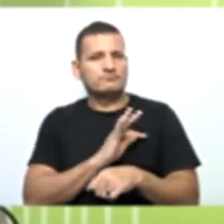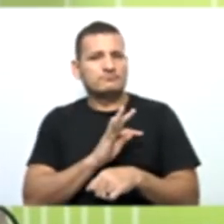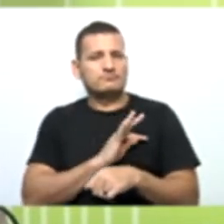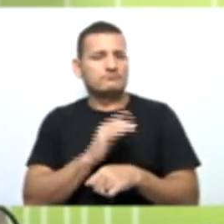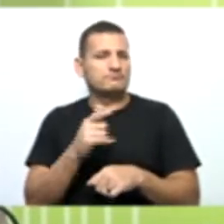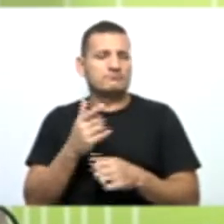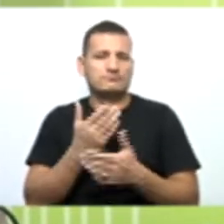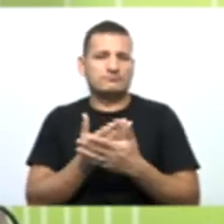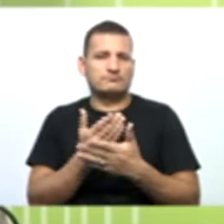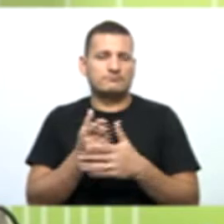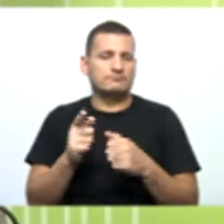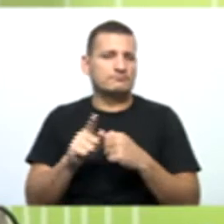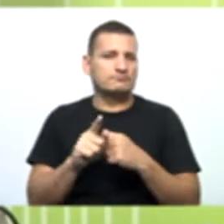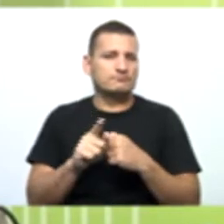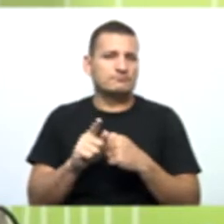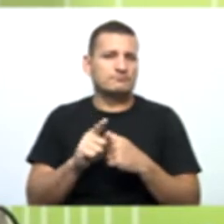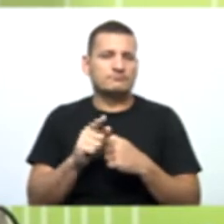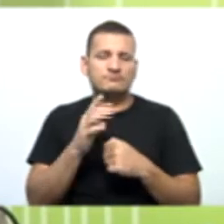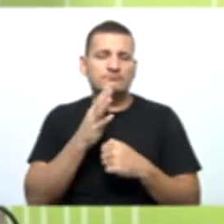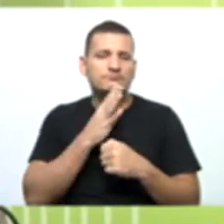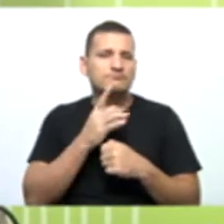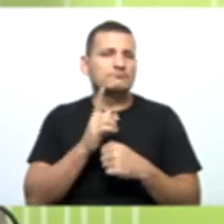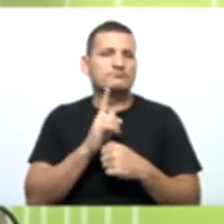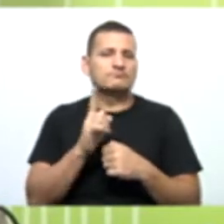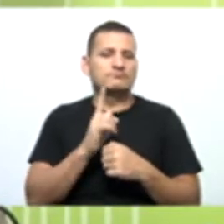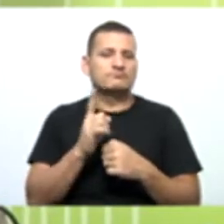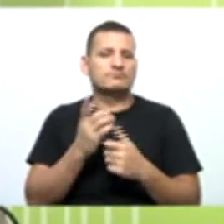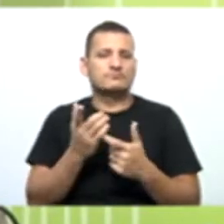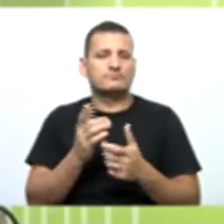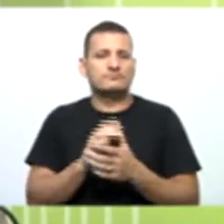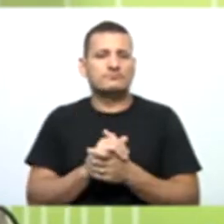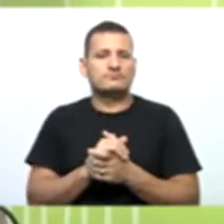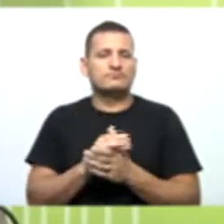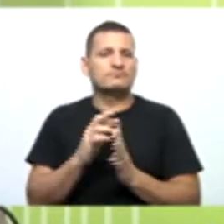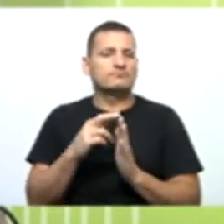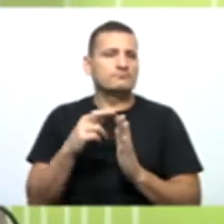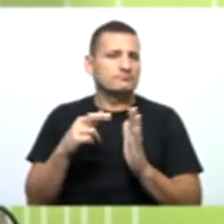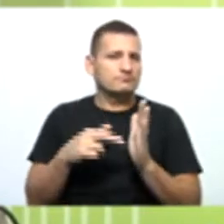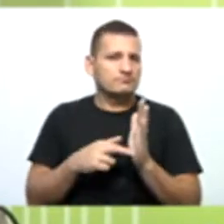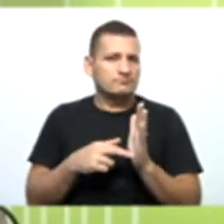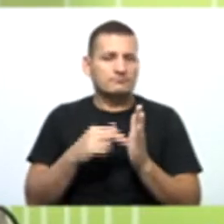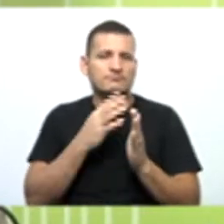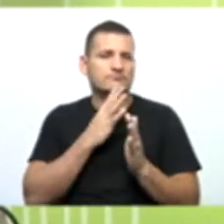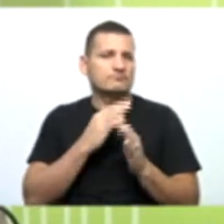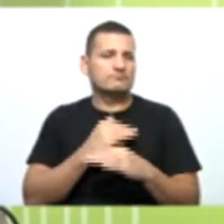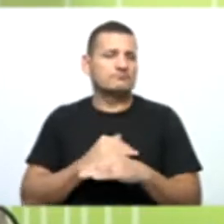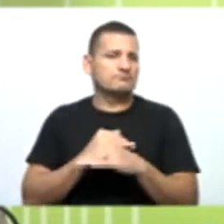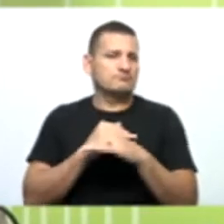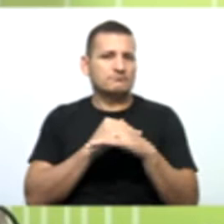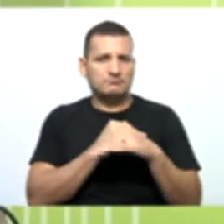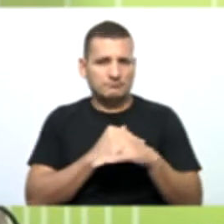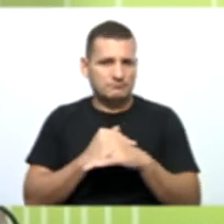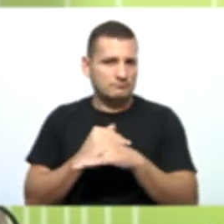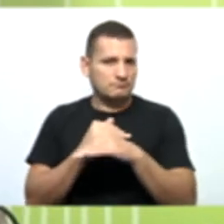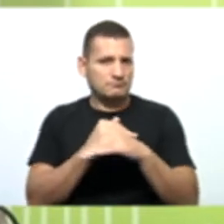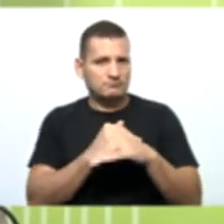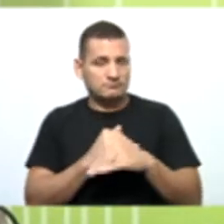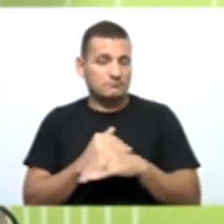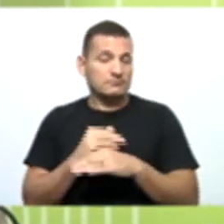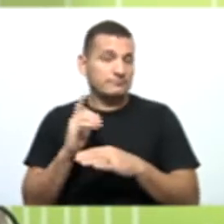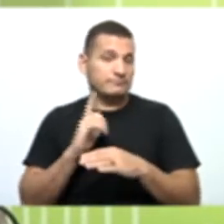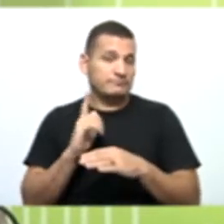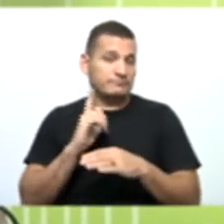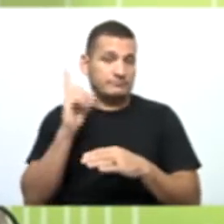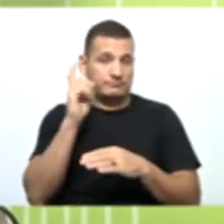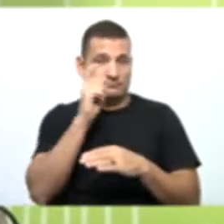graduação e não conhece os padrões, né? As normas, e aí tem muita dificuldade. Acontece chegar lá no